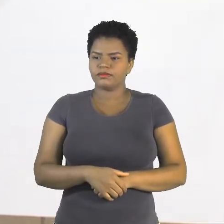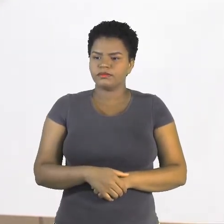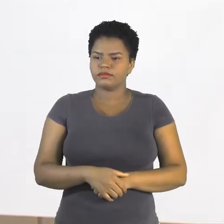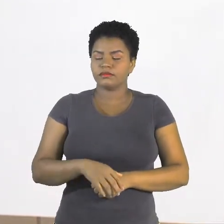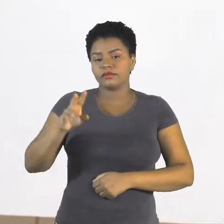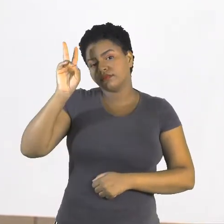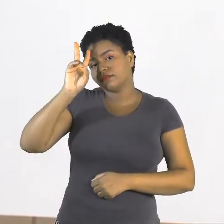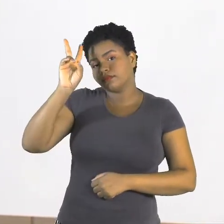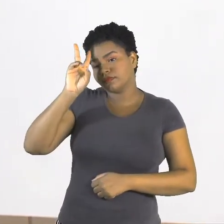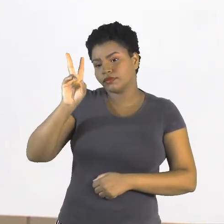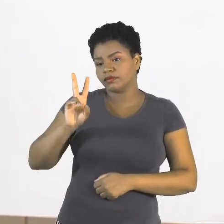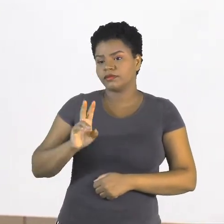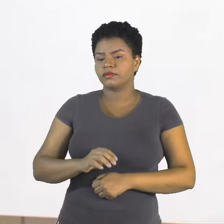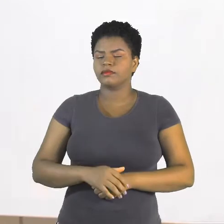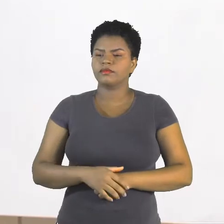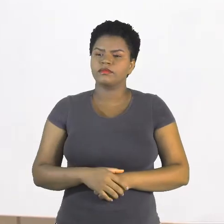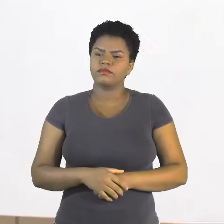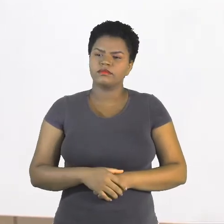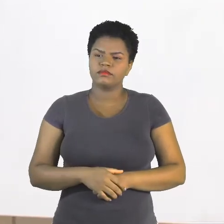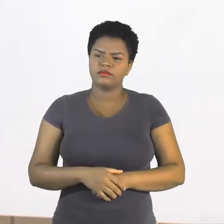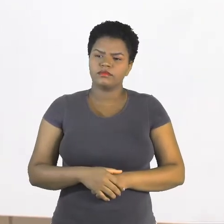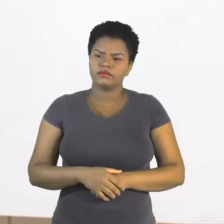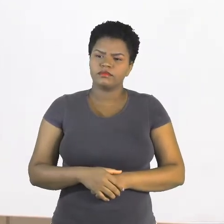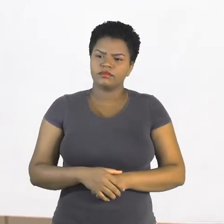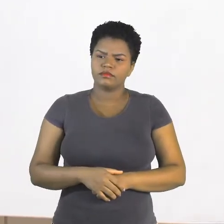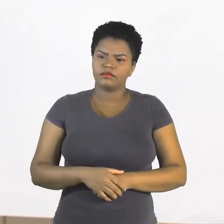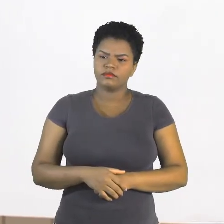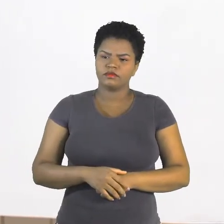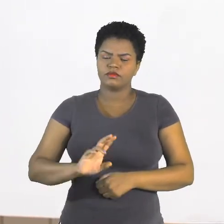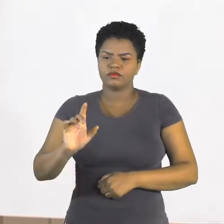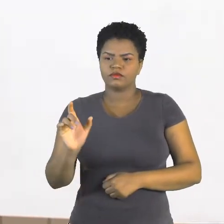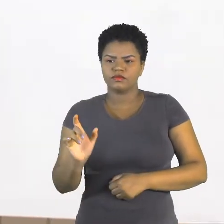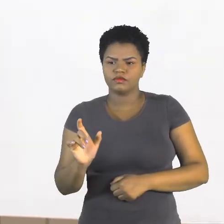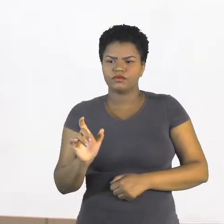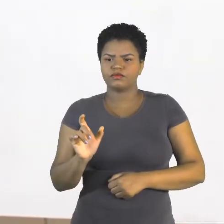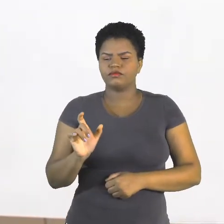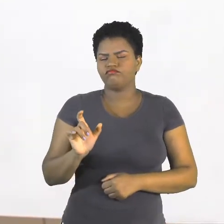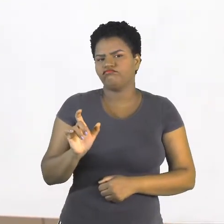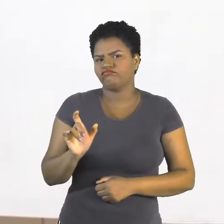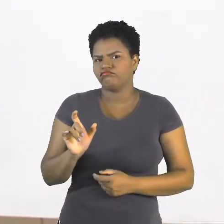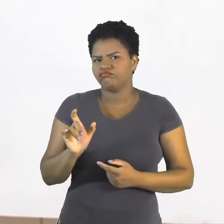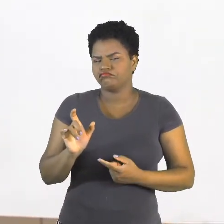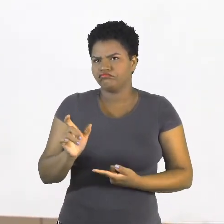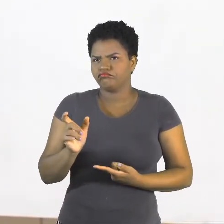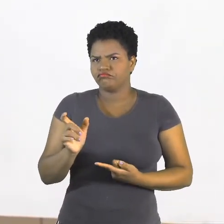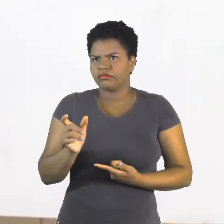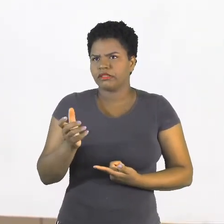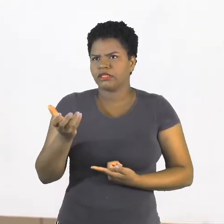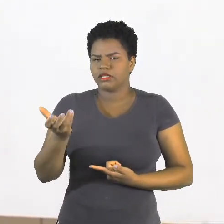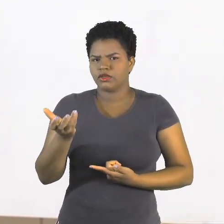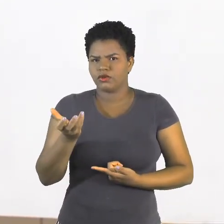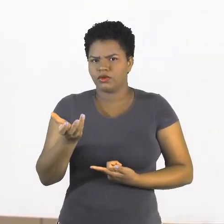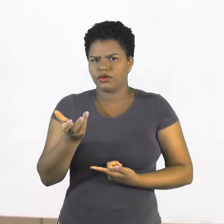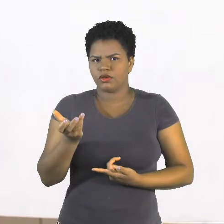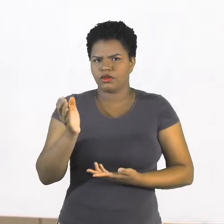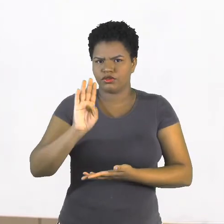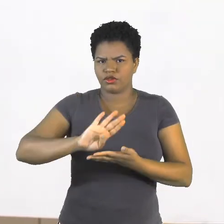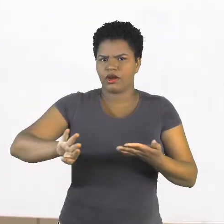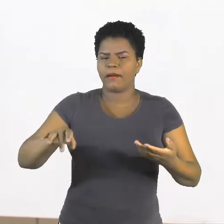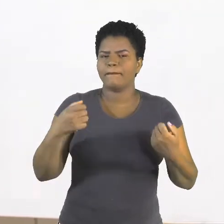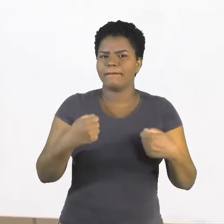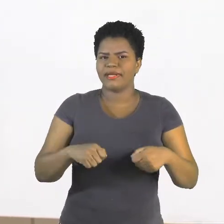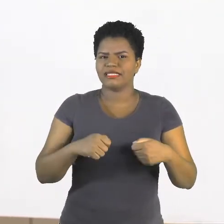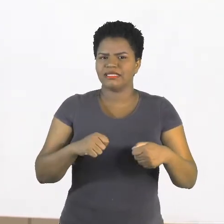Lembra que a incógnita que eu quero eliminar precisa ser simétrica,